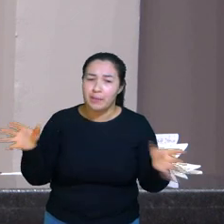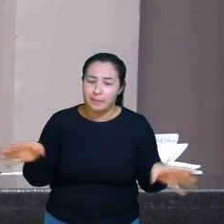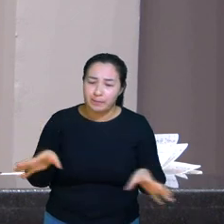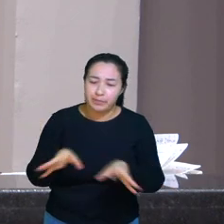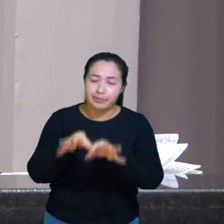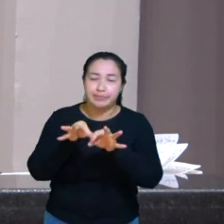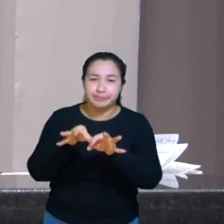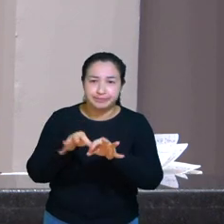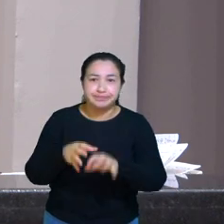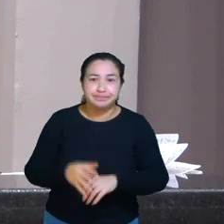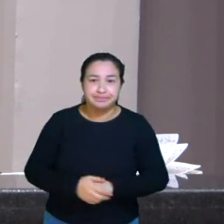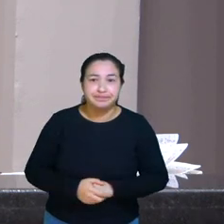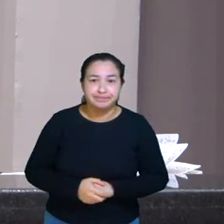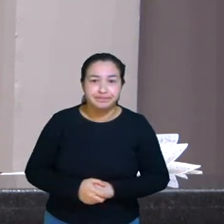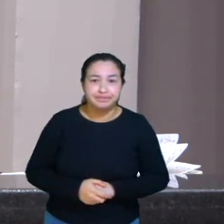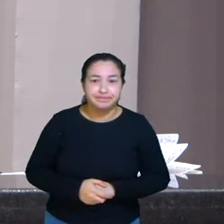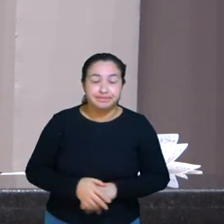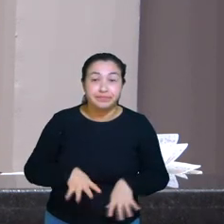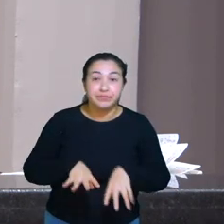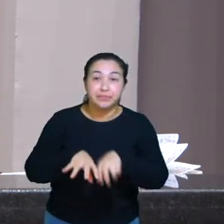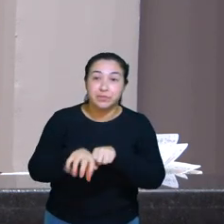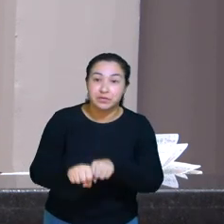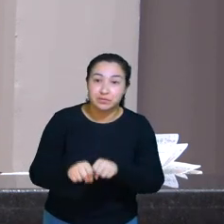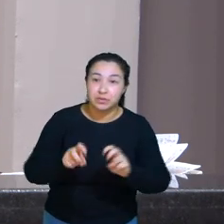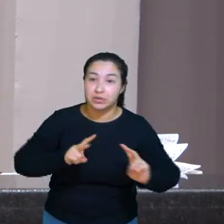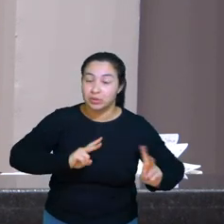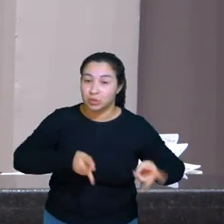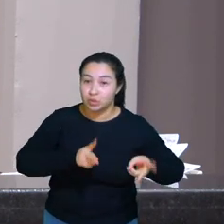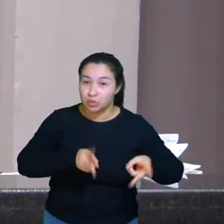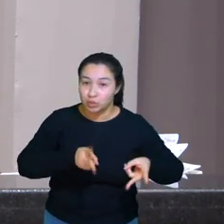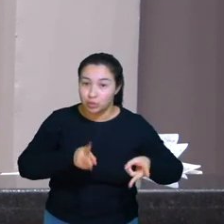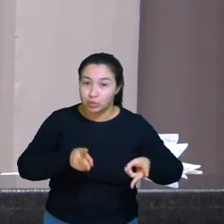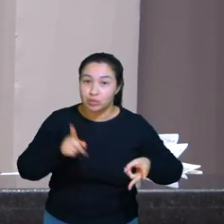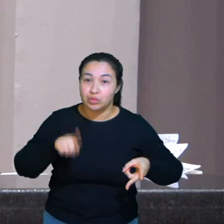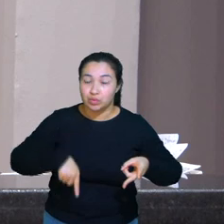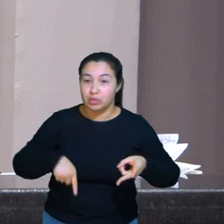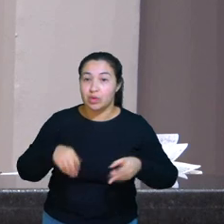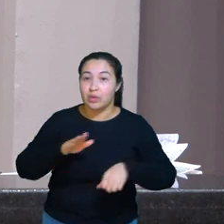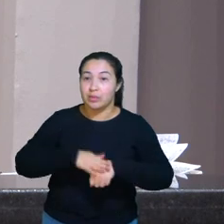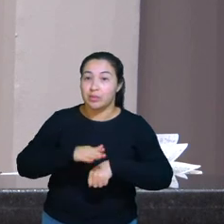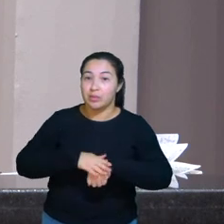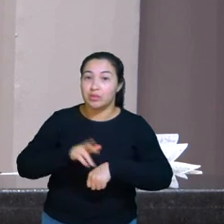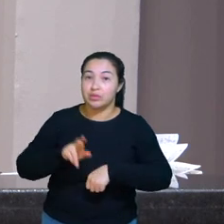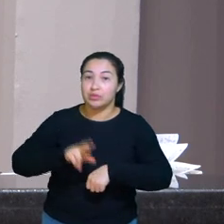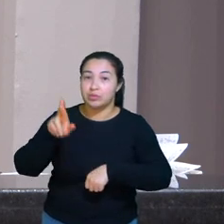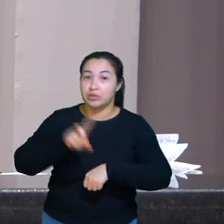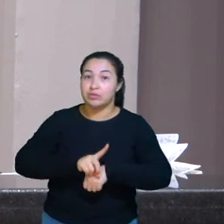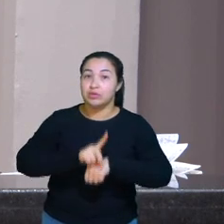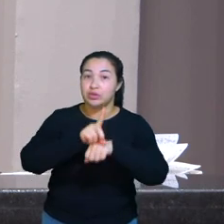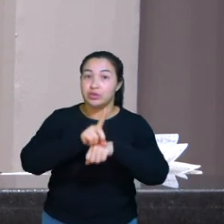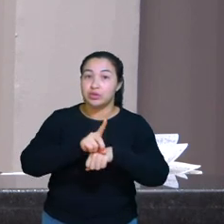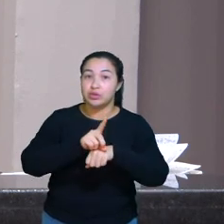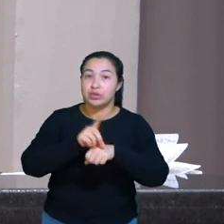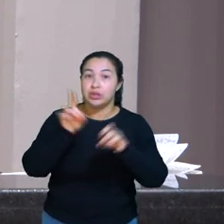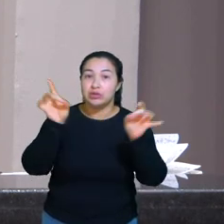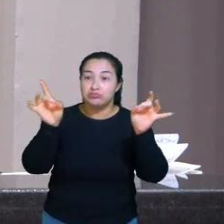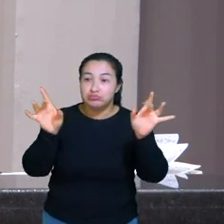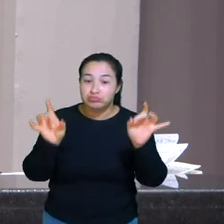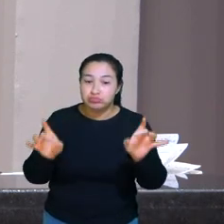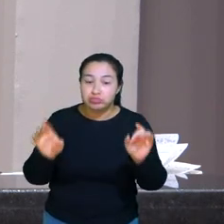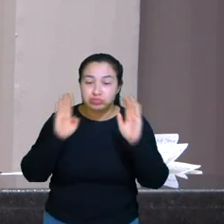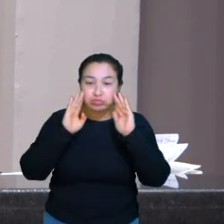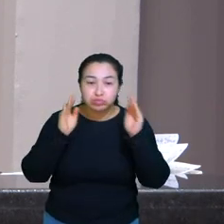também e a formação continuada então é Cuidado pelas diretorias específicas no âmbito do ministério de